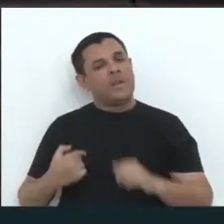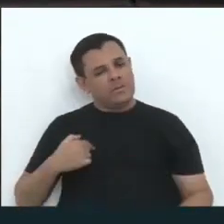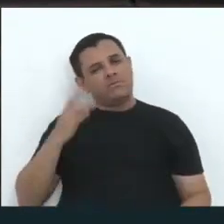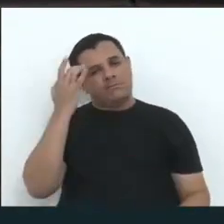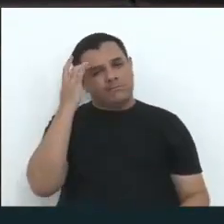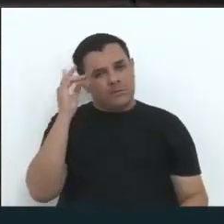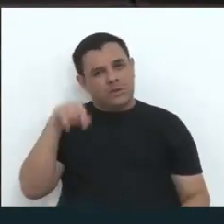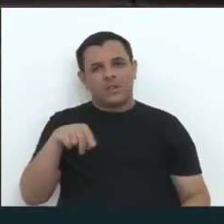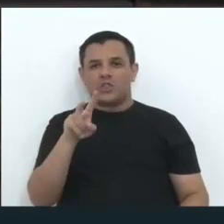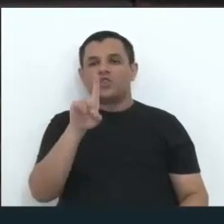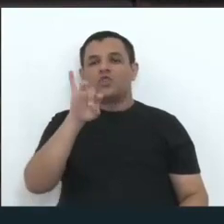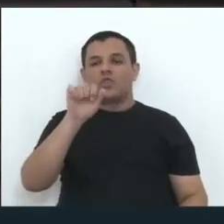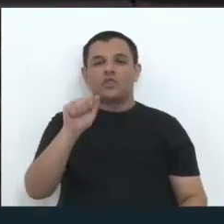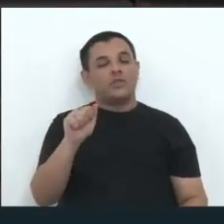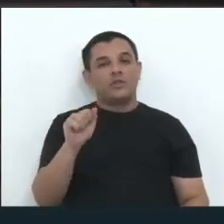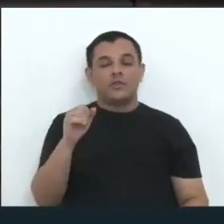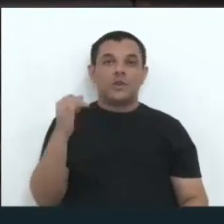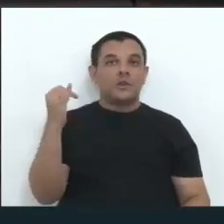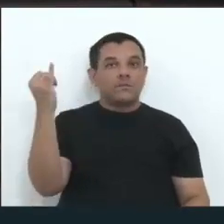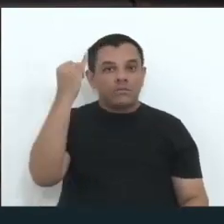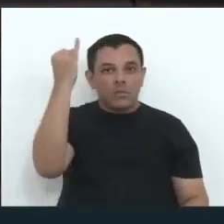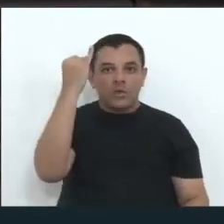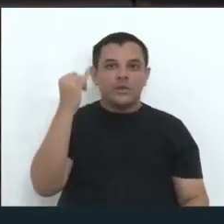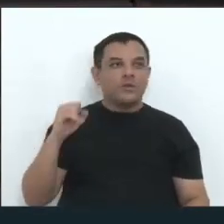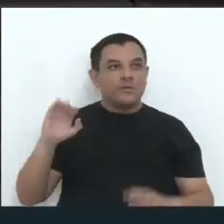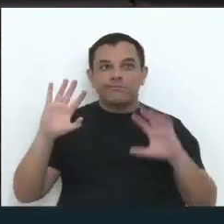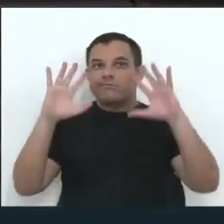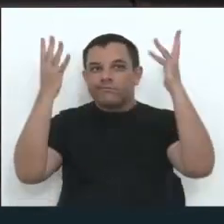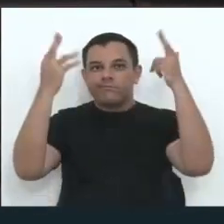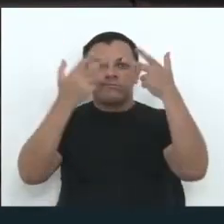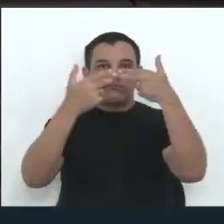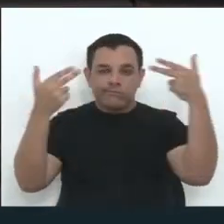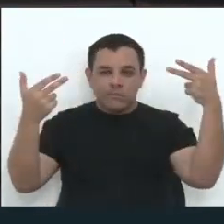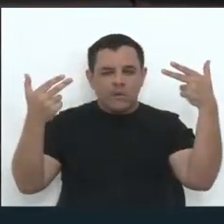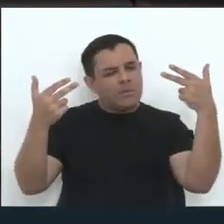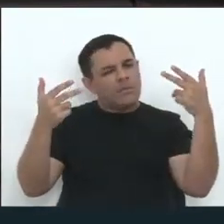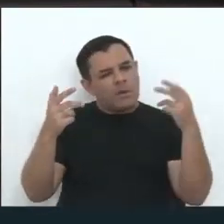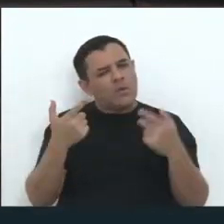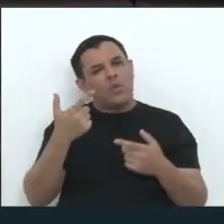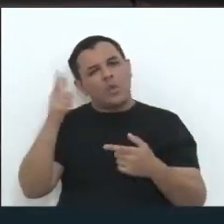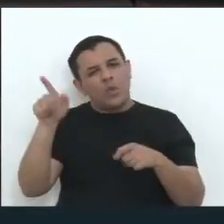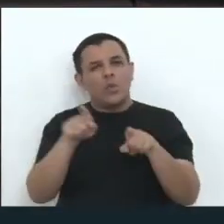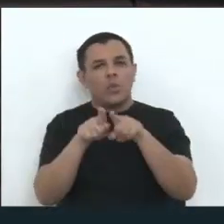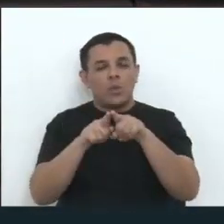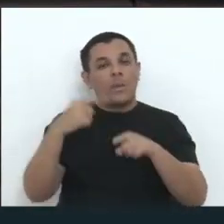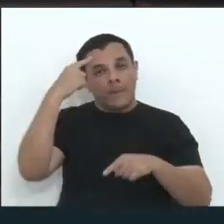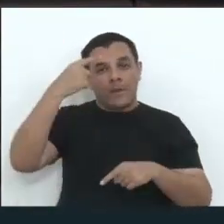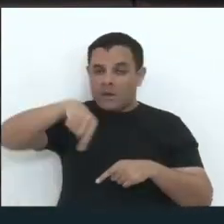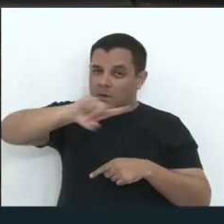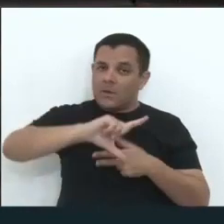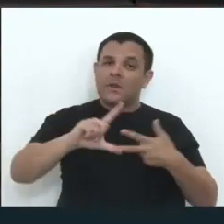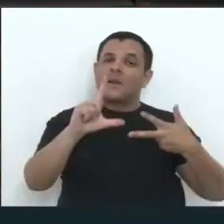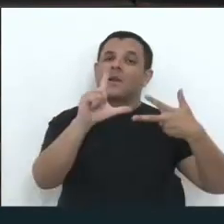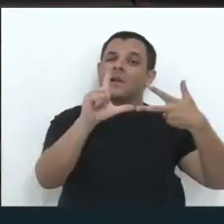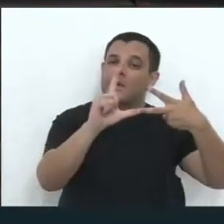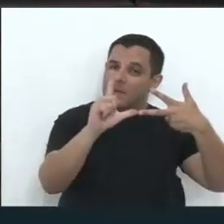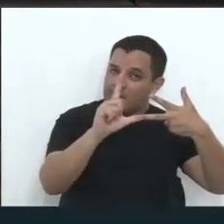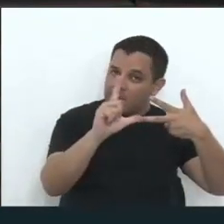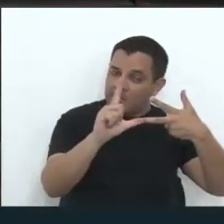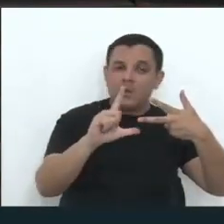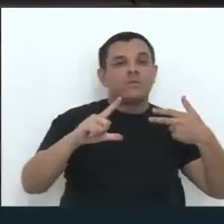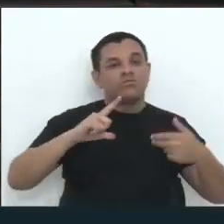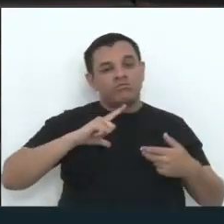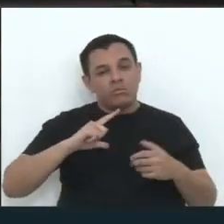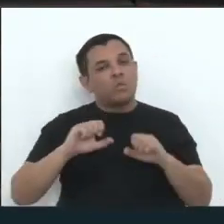importante, não só de festejos, mas que nós, enquanto legislativos, possamos